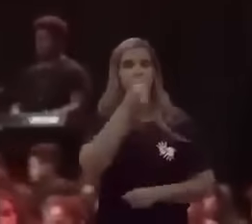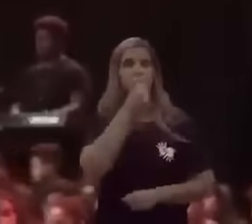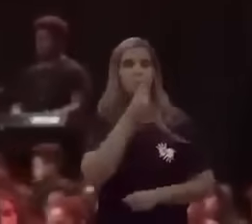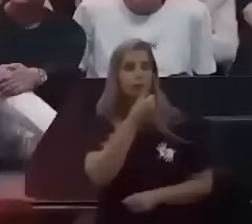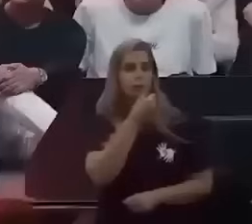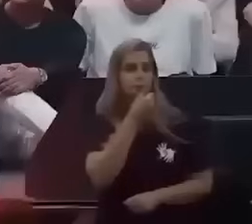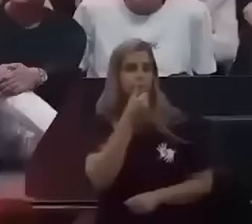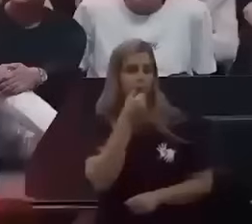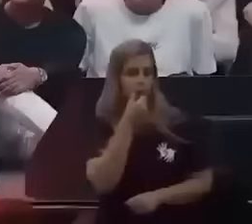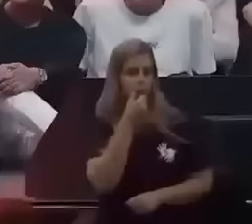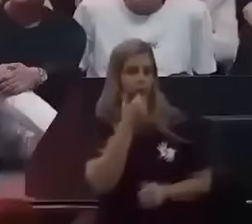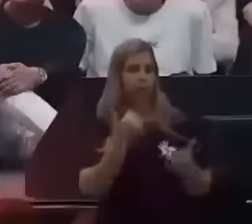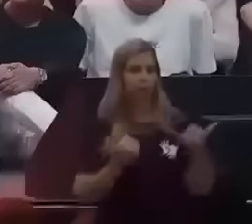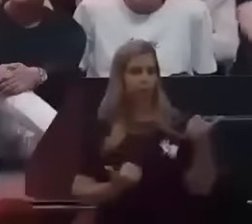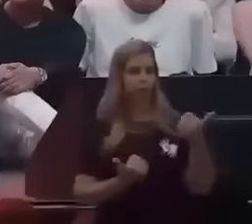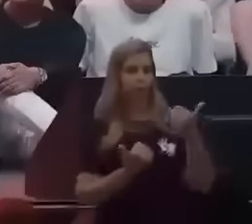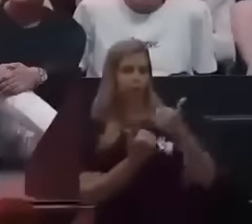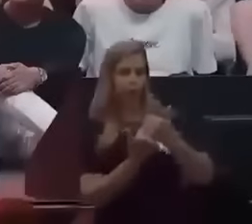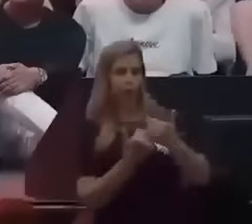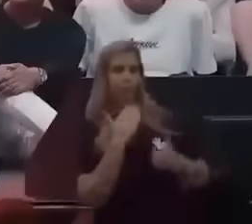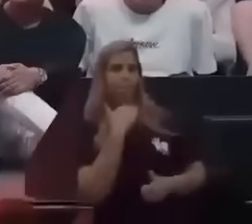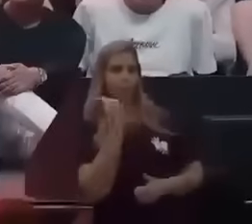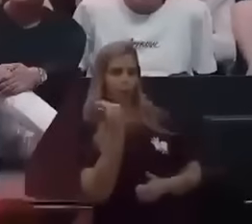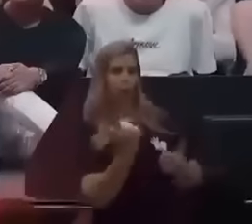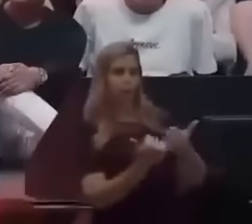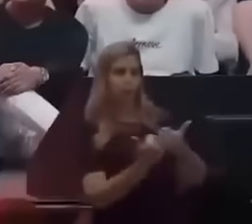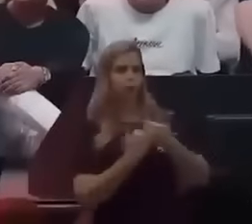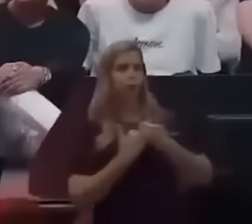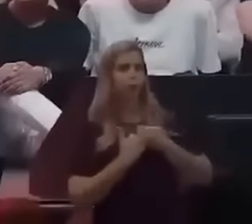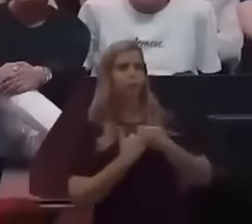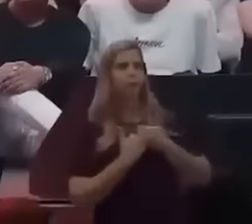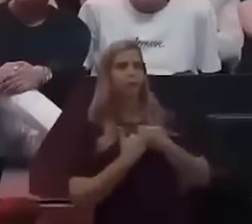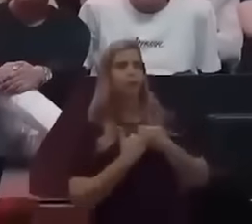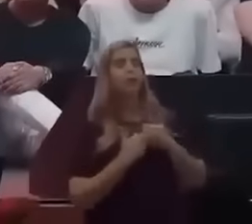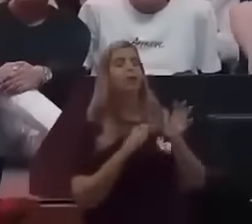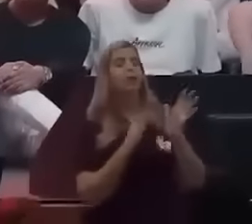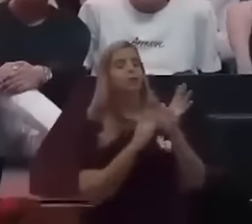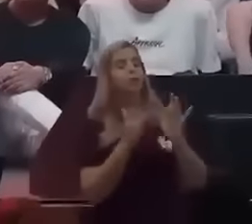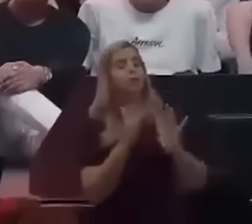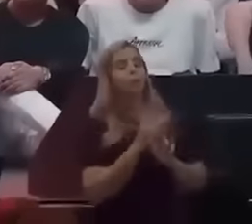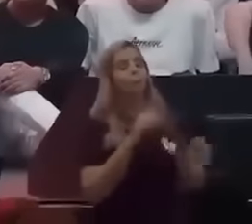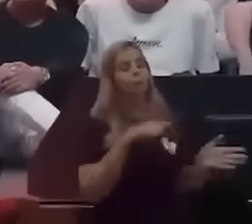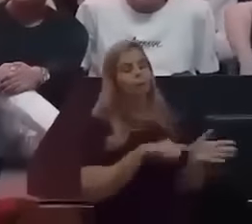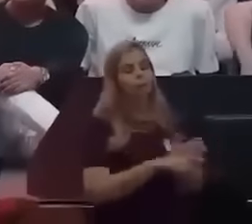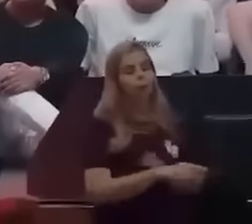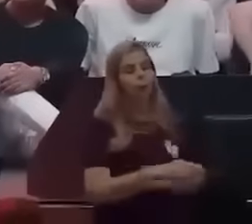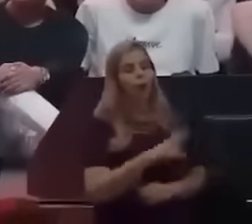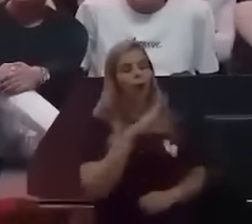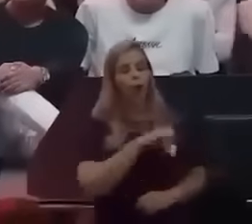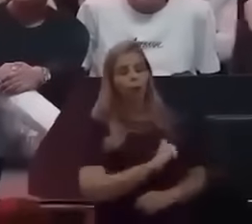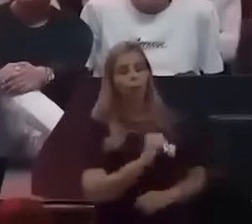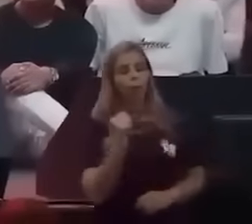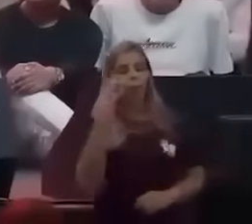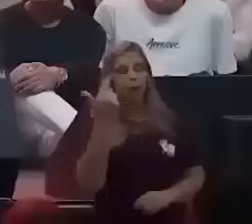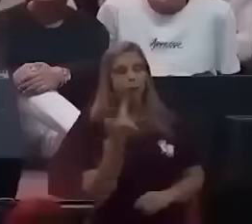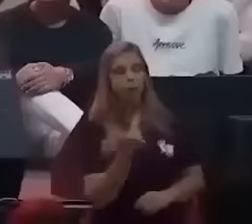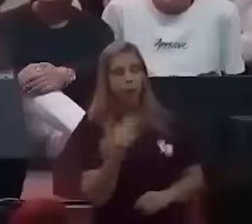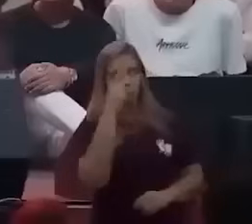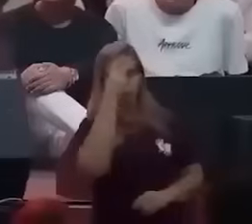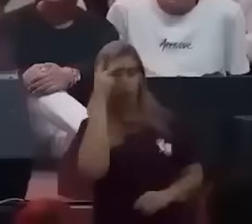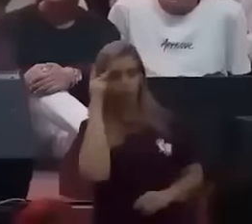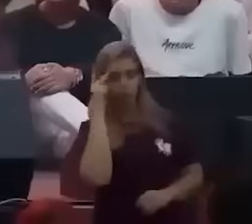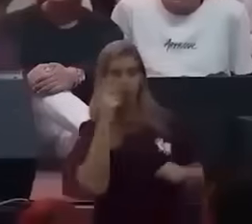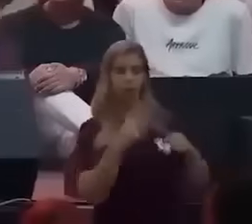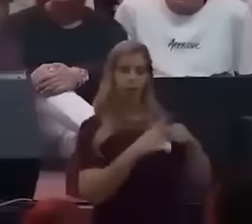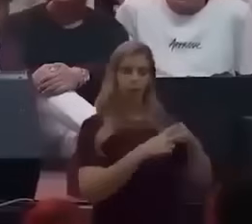Quando Jesus perguntou para Pedro a primeira vez, Simão, filho de João, tu me amas mais do que esses outros? Jesus usou o verbo